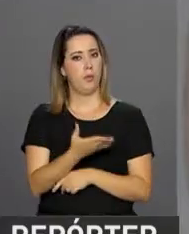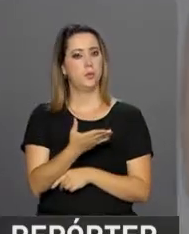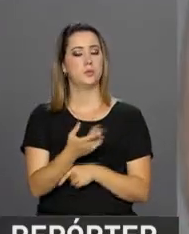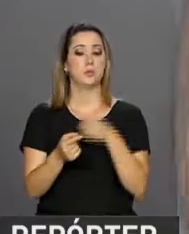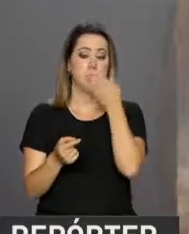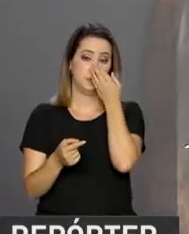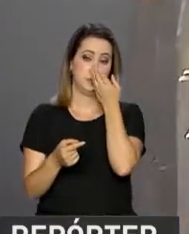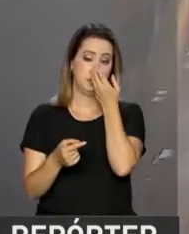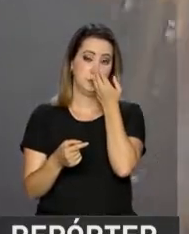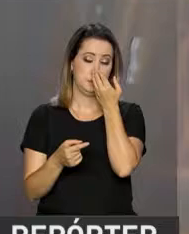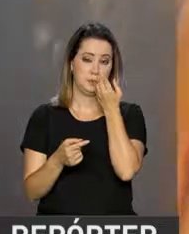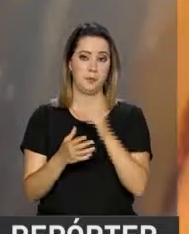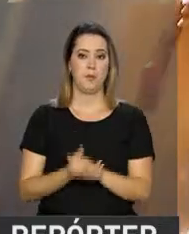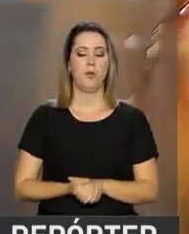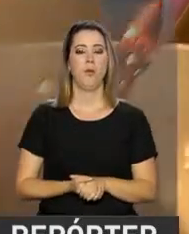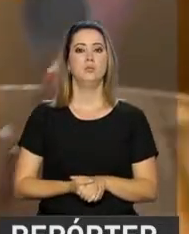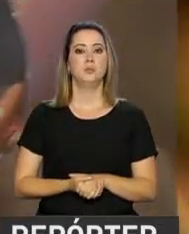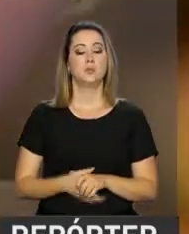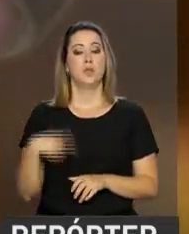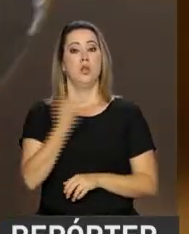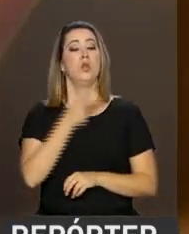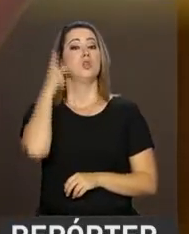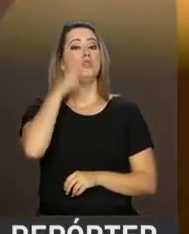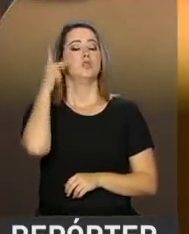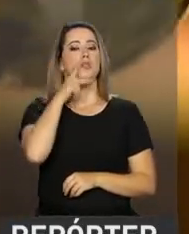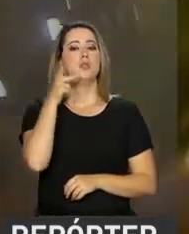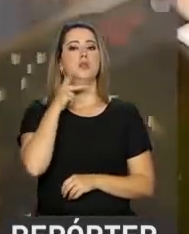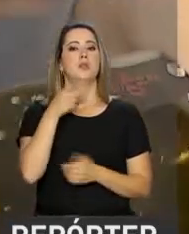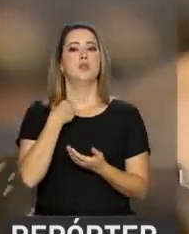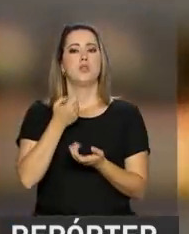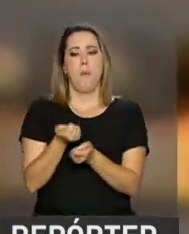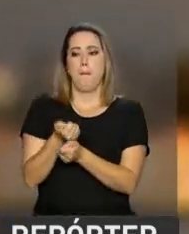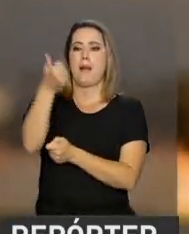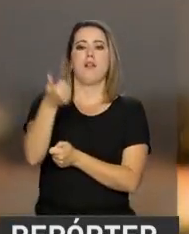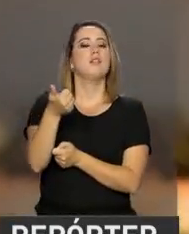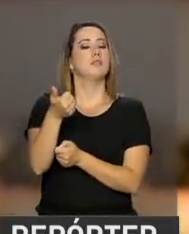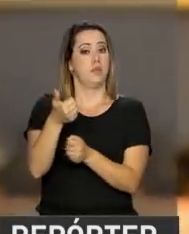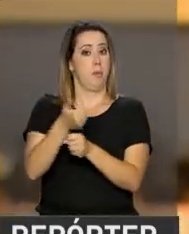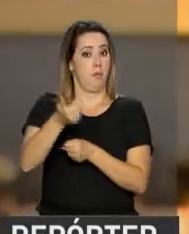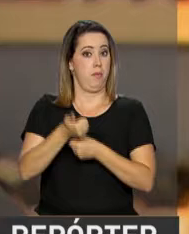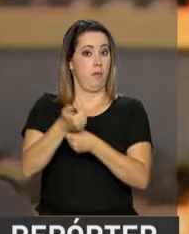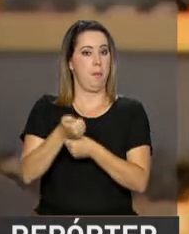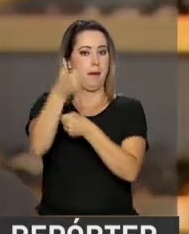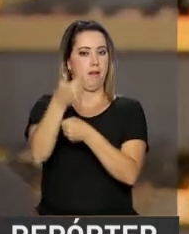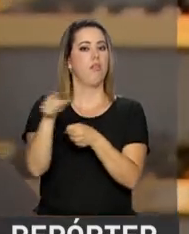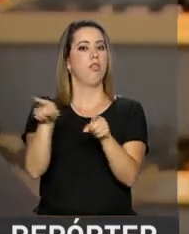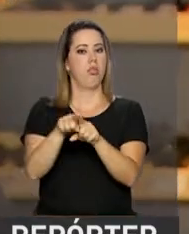qualidade dos nossos vinhos e espumantes vem conquistando até mesmo em mercados considerados bastante